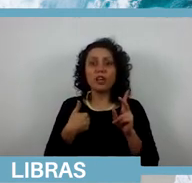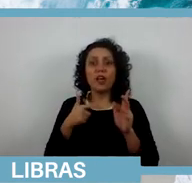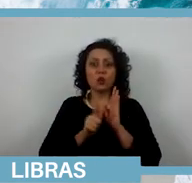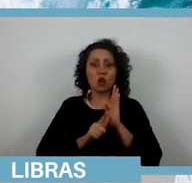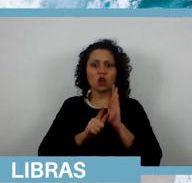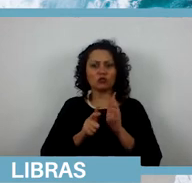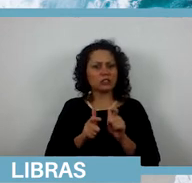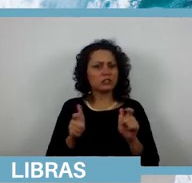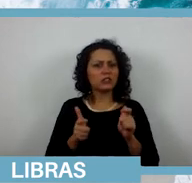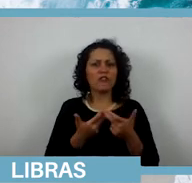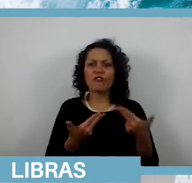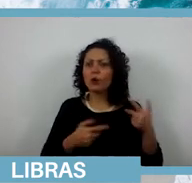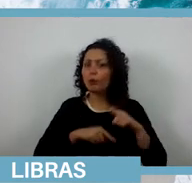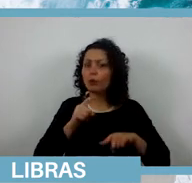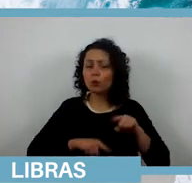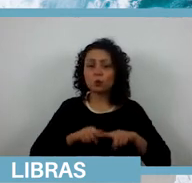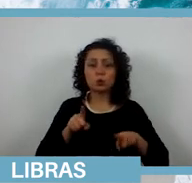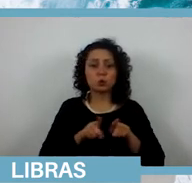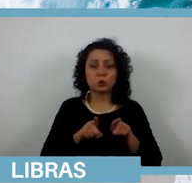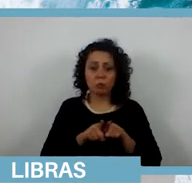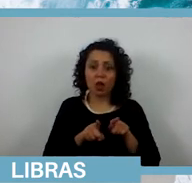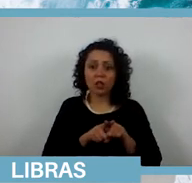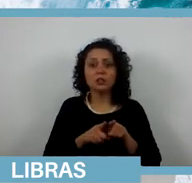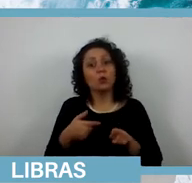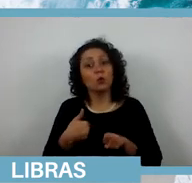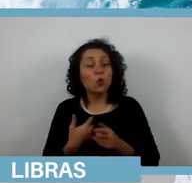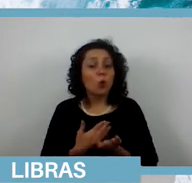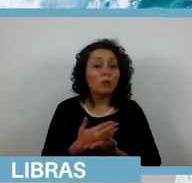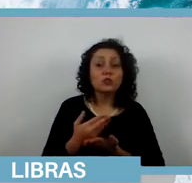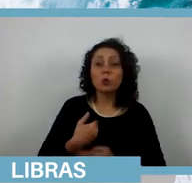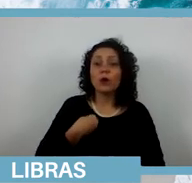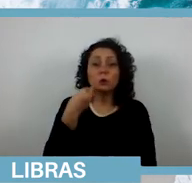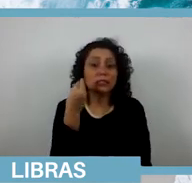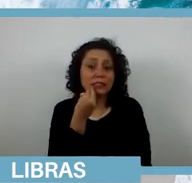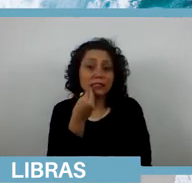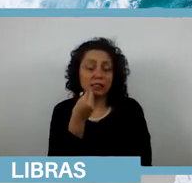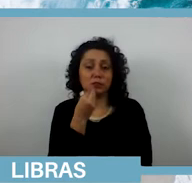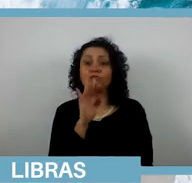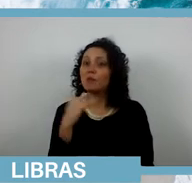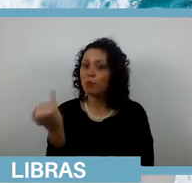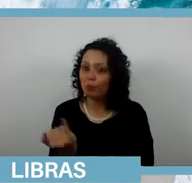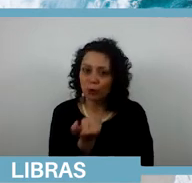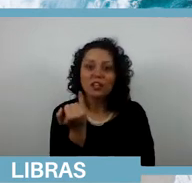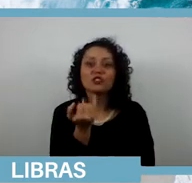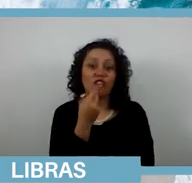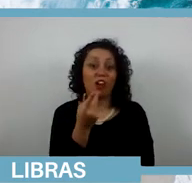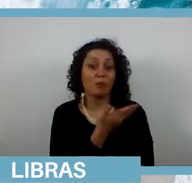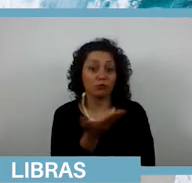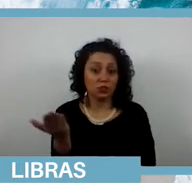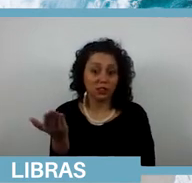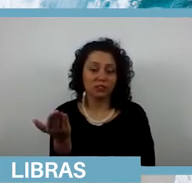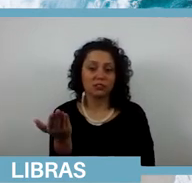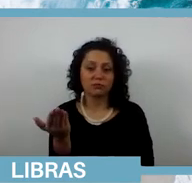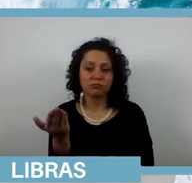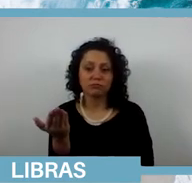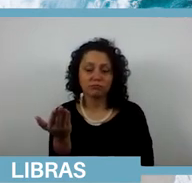vários produtos. Então, eu comecei testando. Uma coisa muito importante que eu quero deixar aqui para vocês é que, assim, por